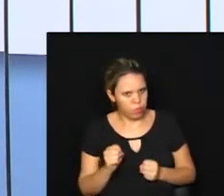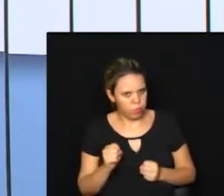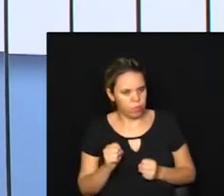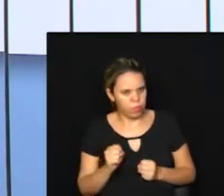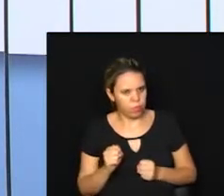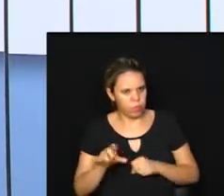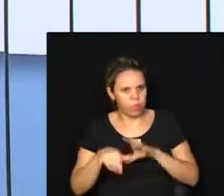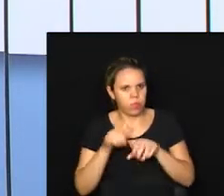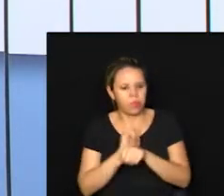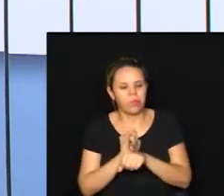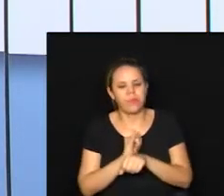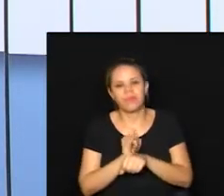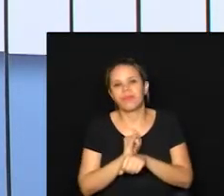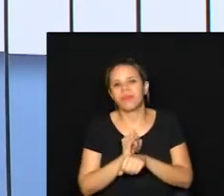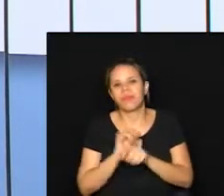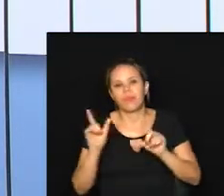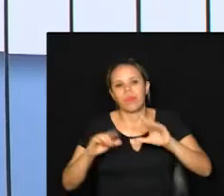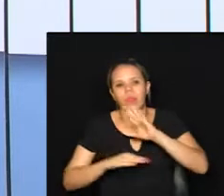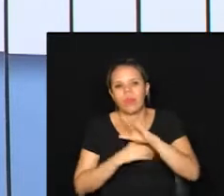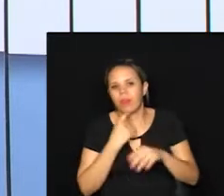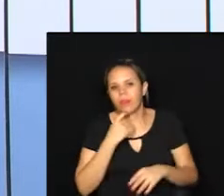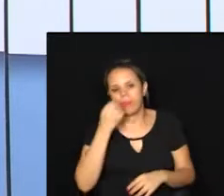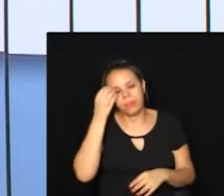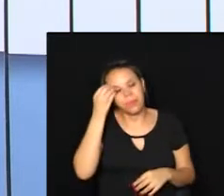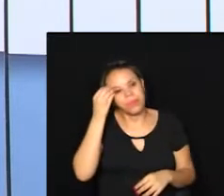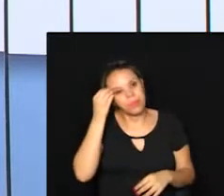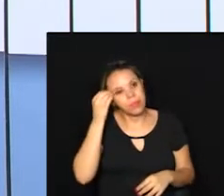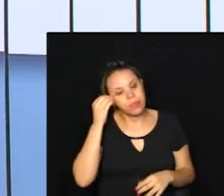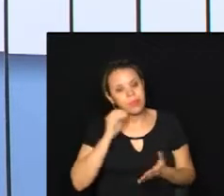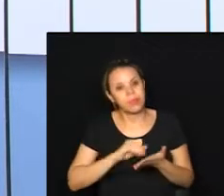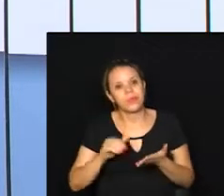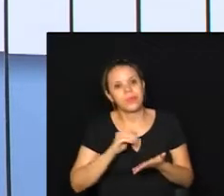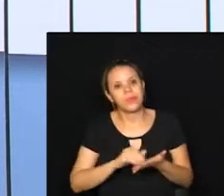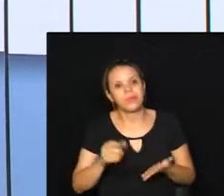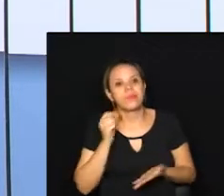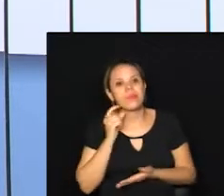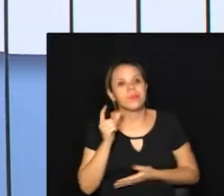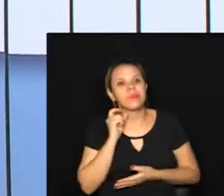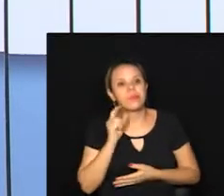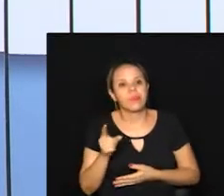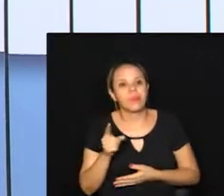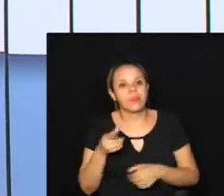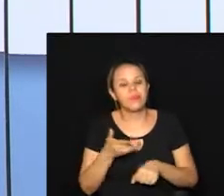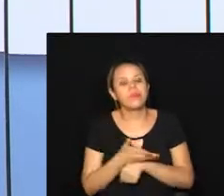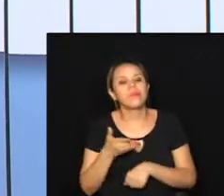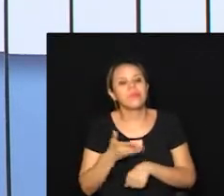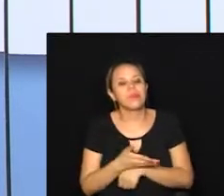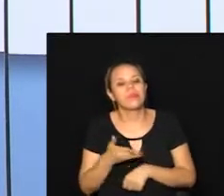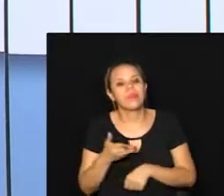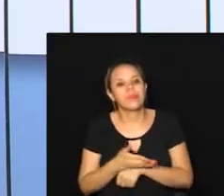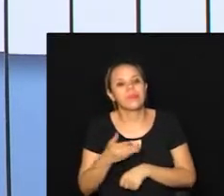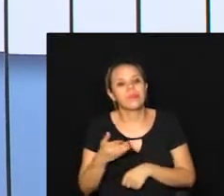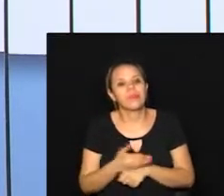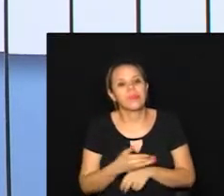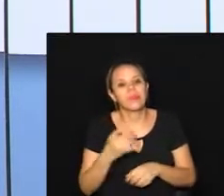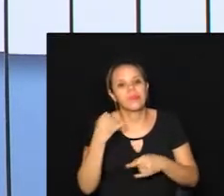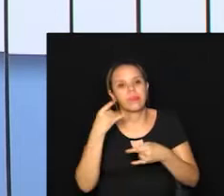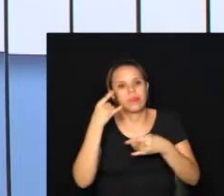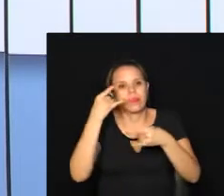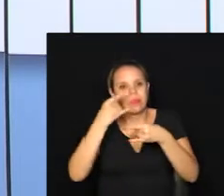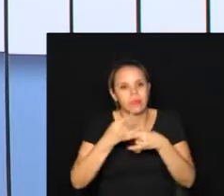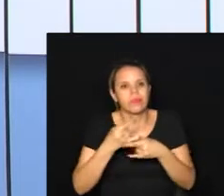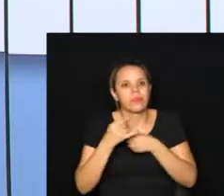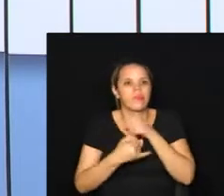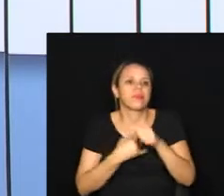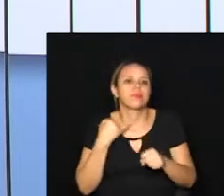o youtube.com/TV Câmara Campinas. E o secretário Carmino de Souza, que participou aí pelo sistema de deliberação